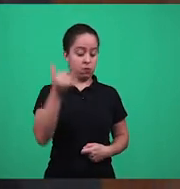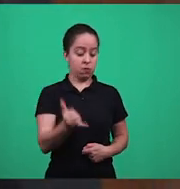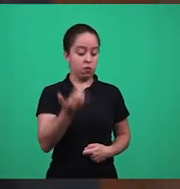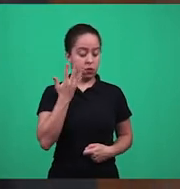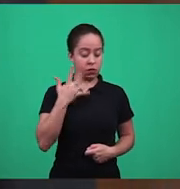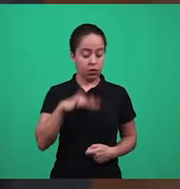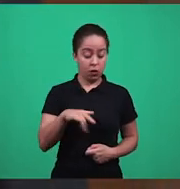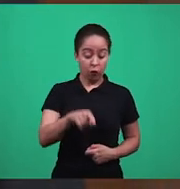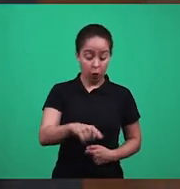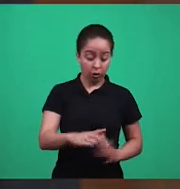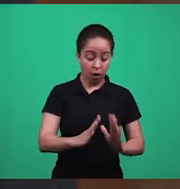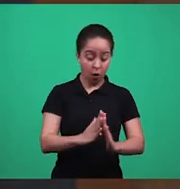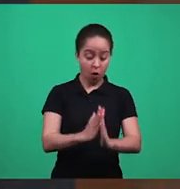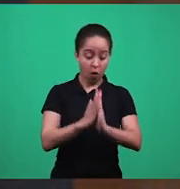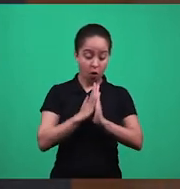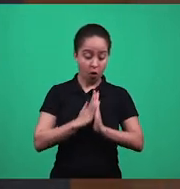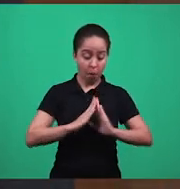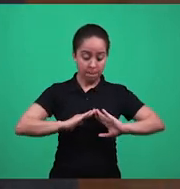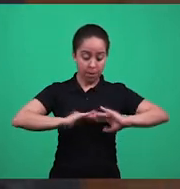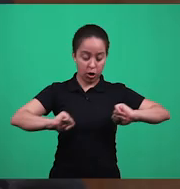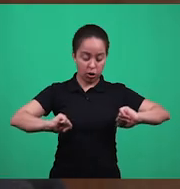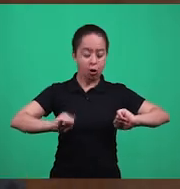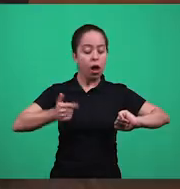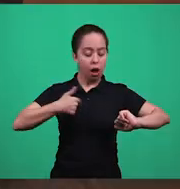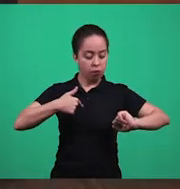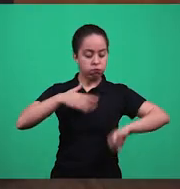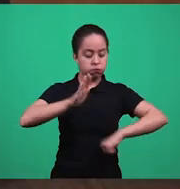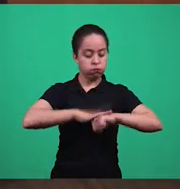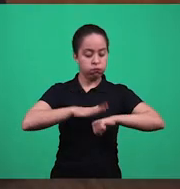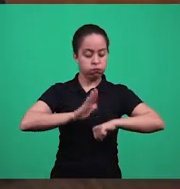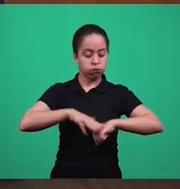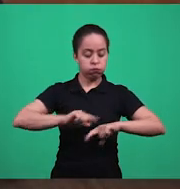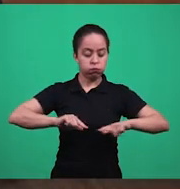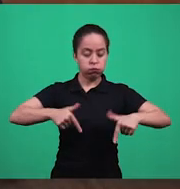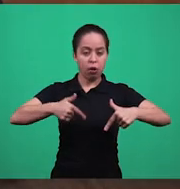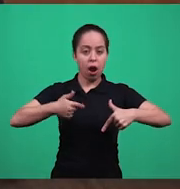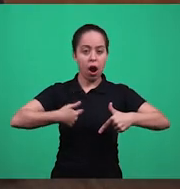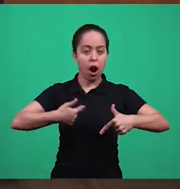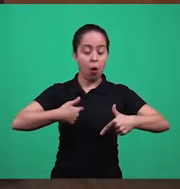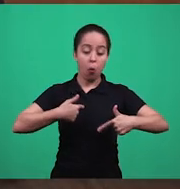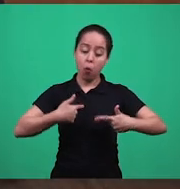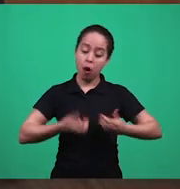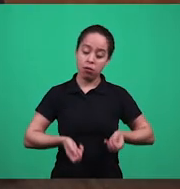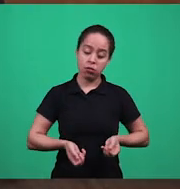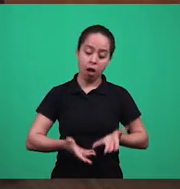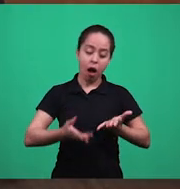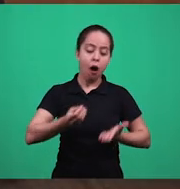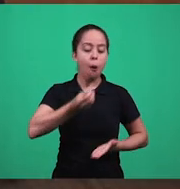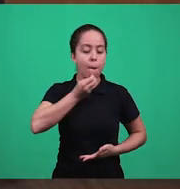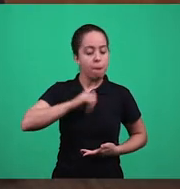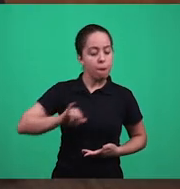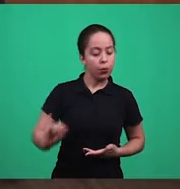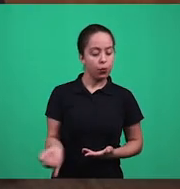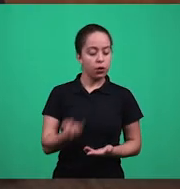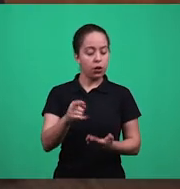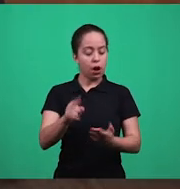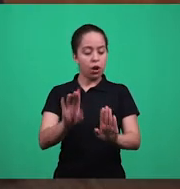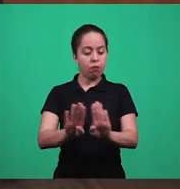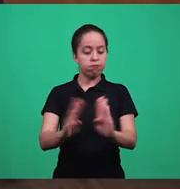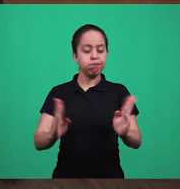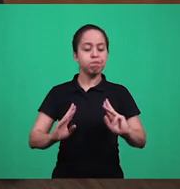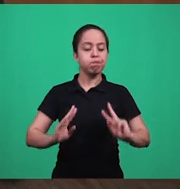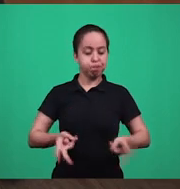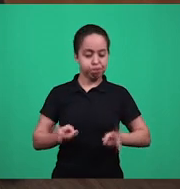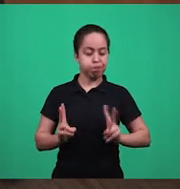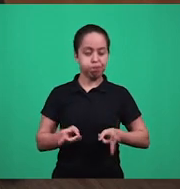criança: ouvi a tua oração, estou intervindo, vou abrir uma porta para